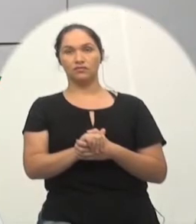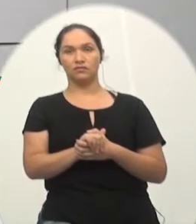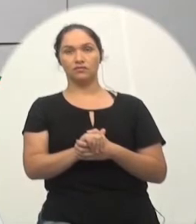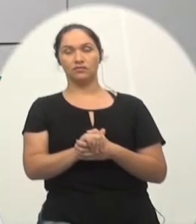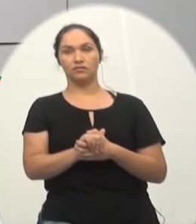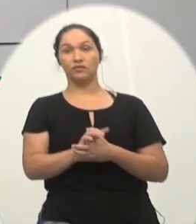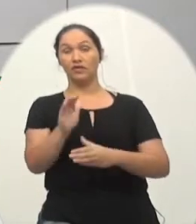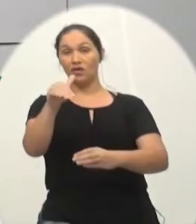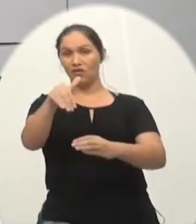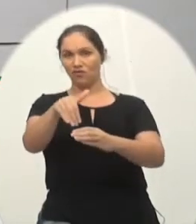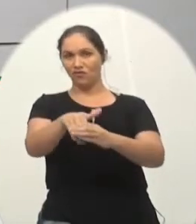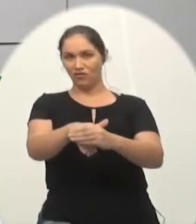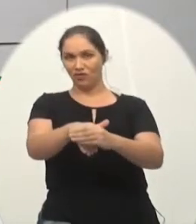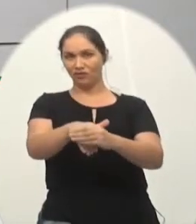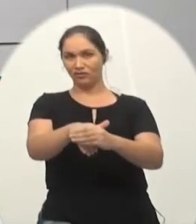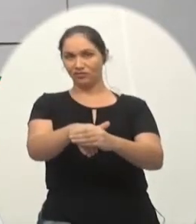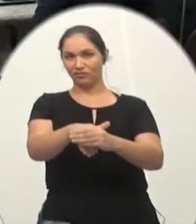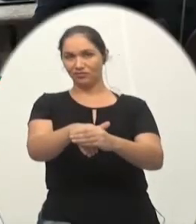Voto na chapa 1.